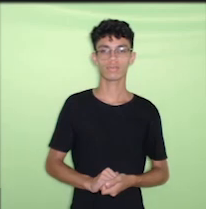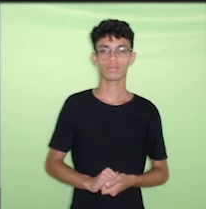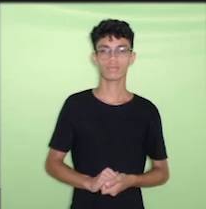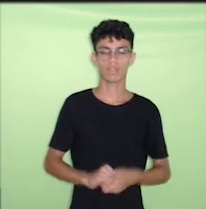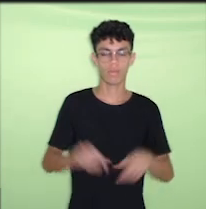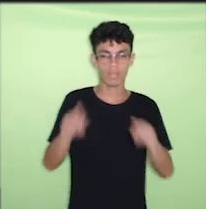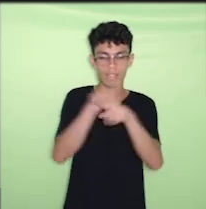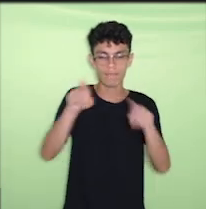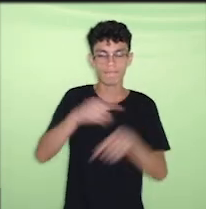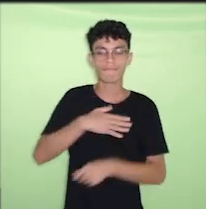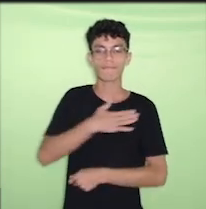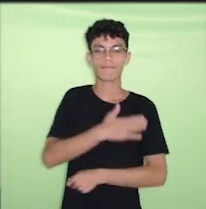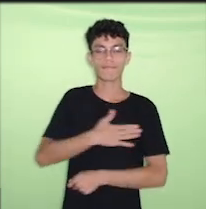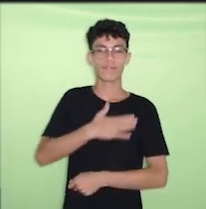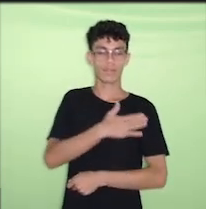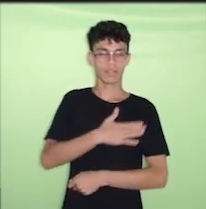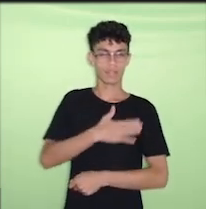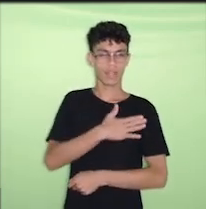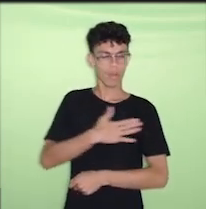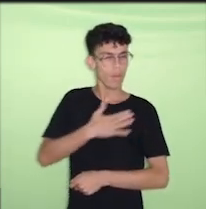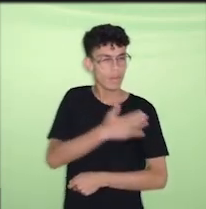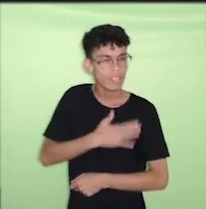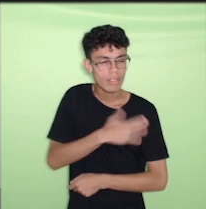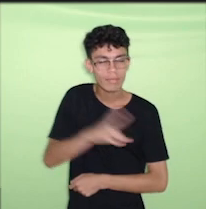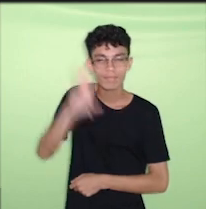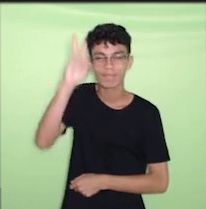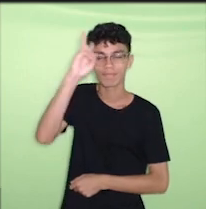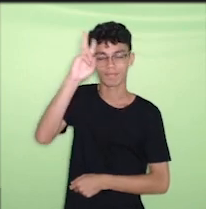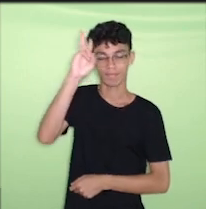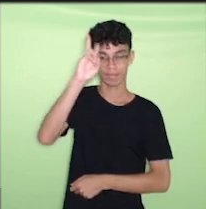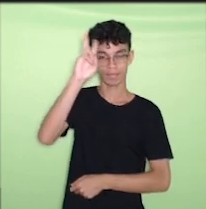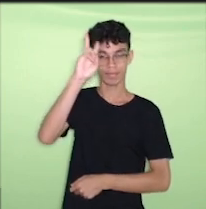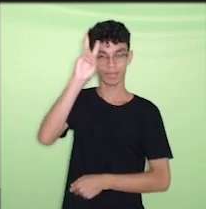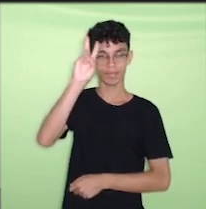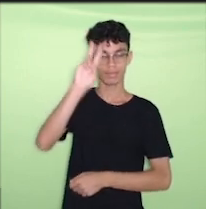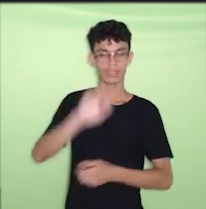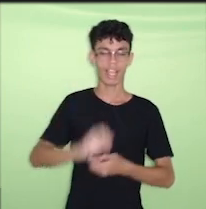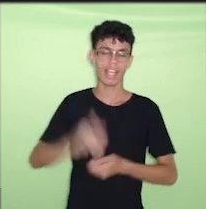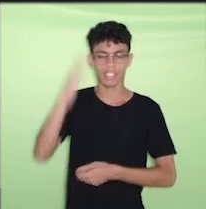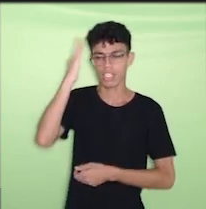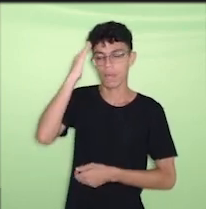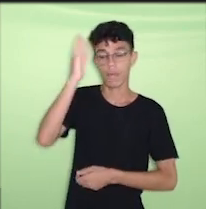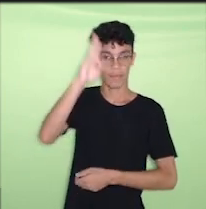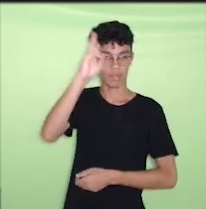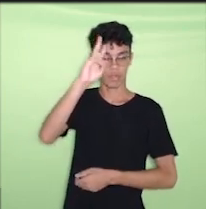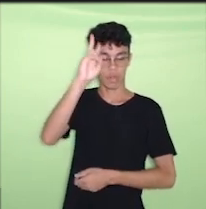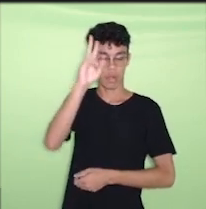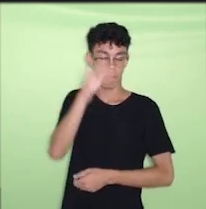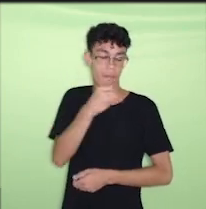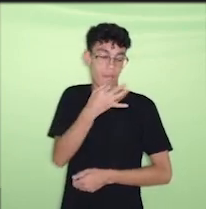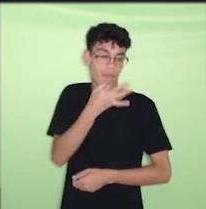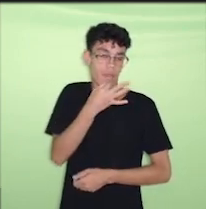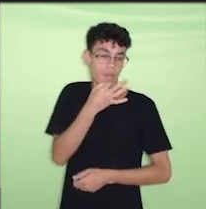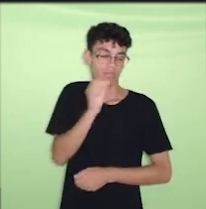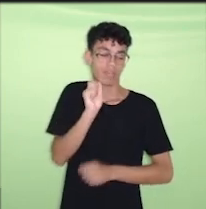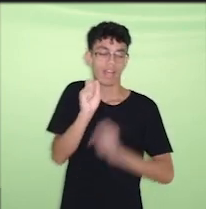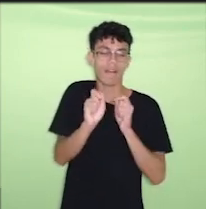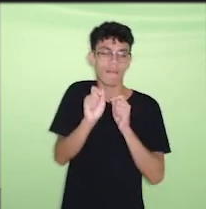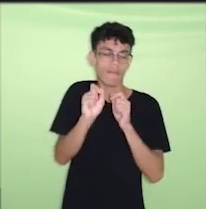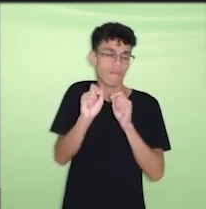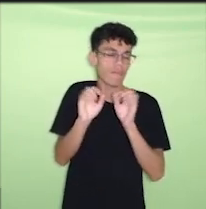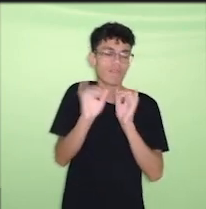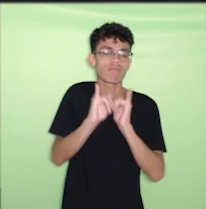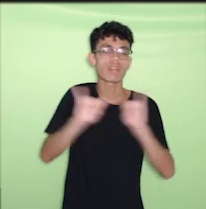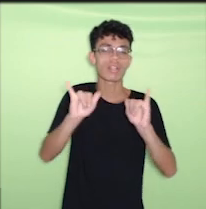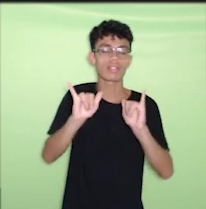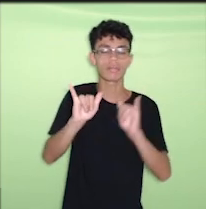Vocês gostaram? Gostaram da história? Sabe, é uma história que eu acho meio... Pode falar.